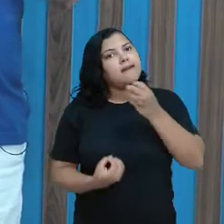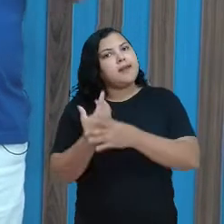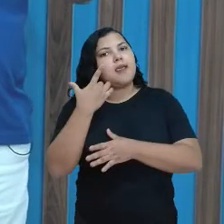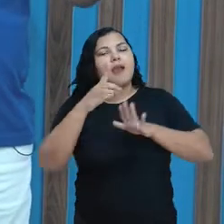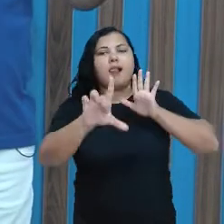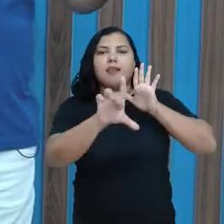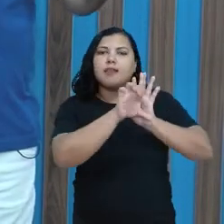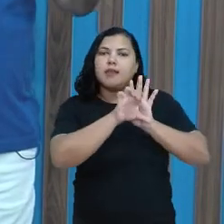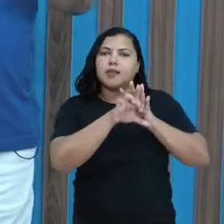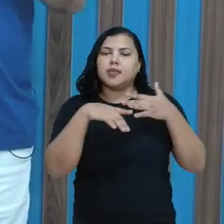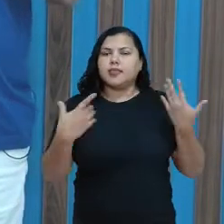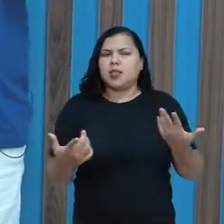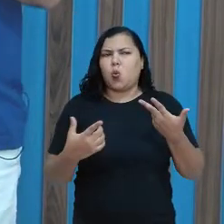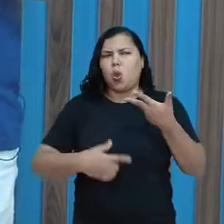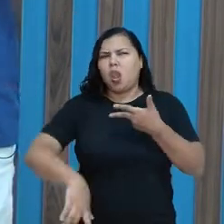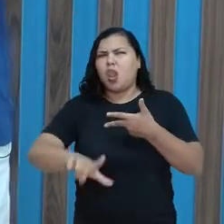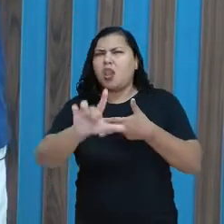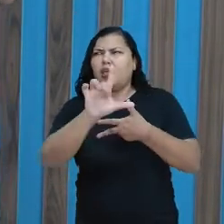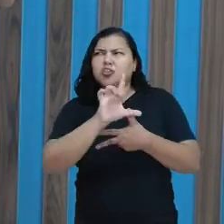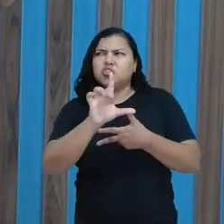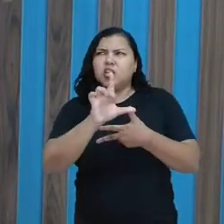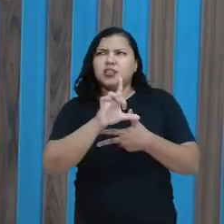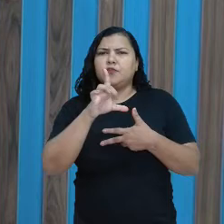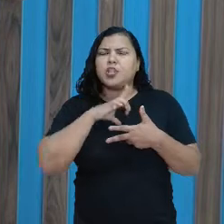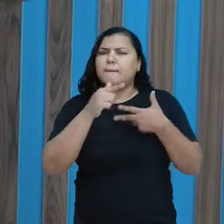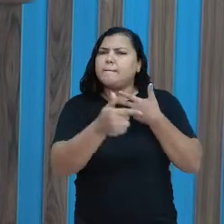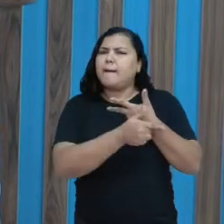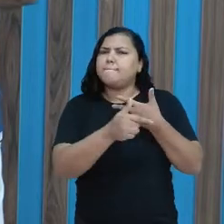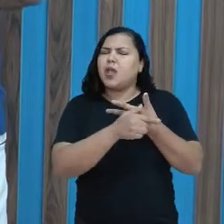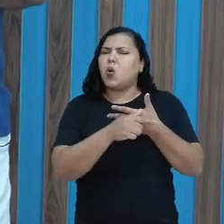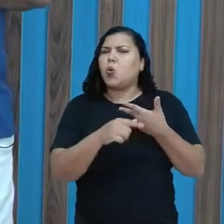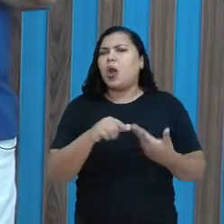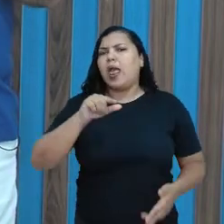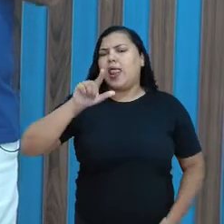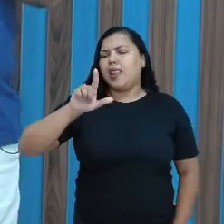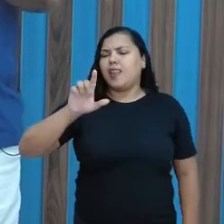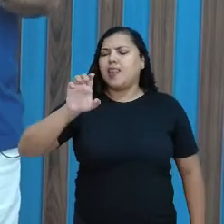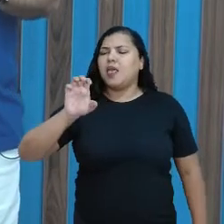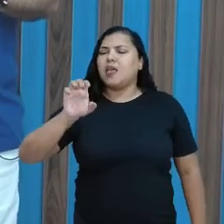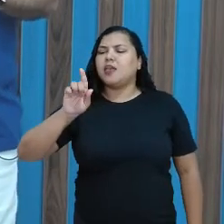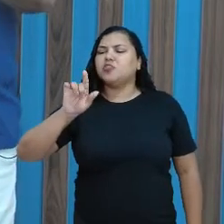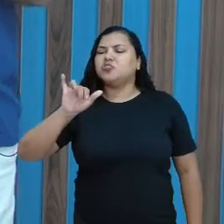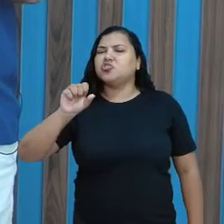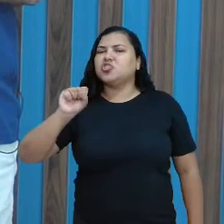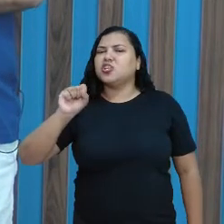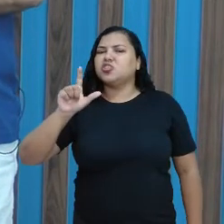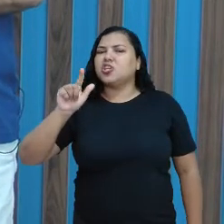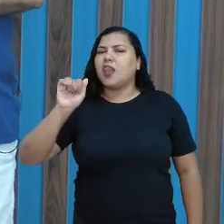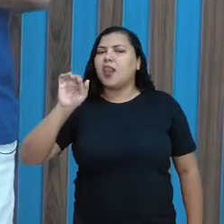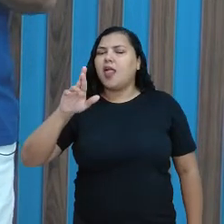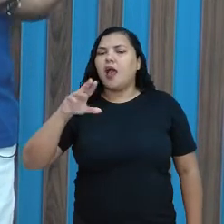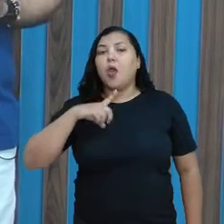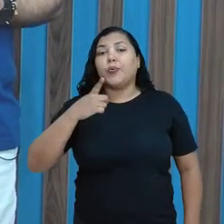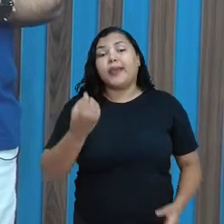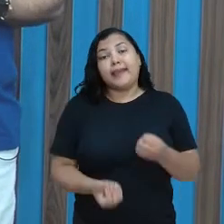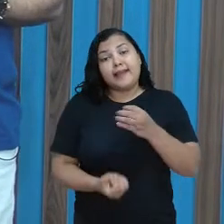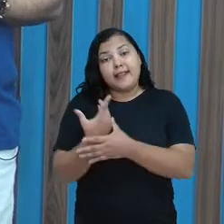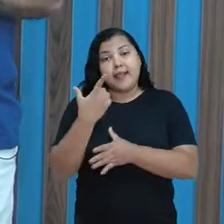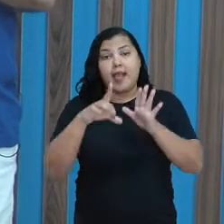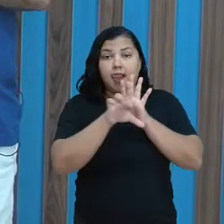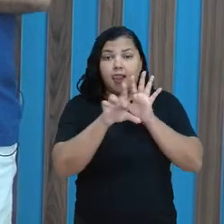professor, poder legislativo, função de legislar. E o que é legislar? Propor e aprovar